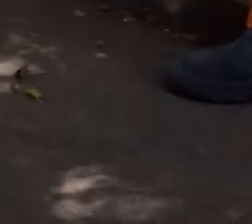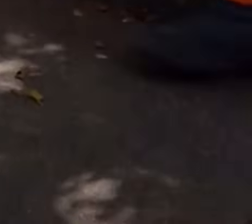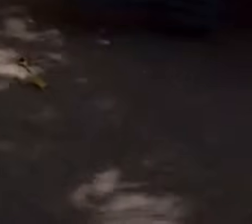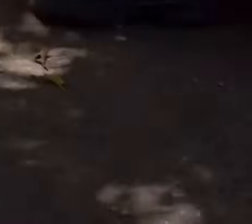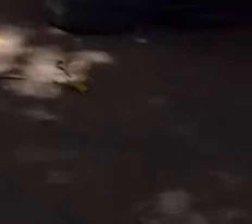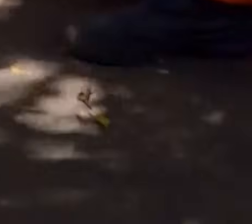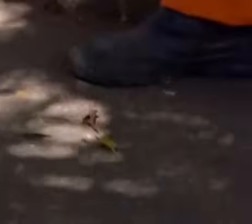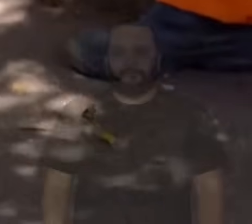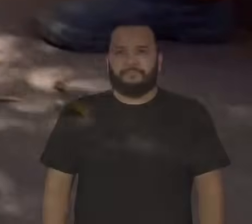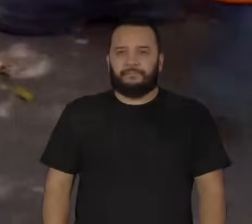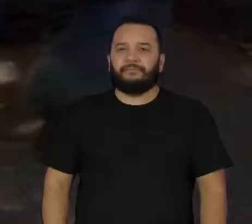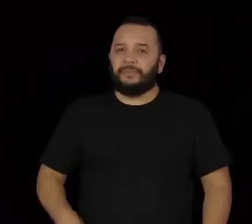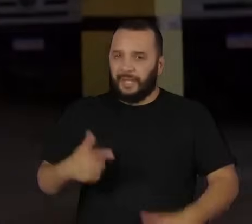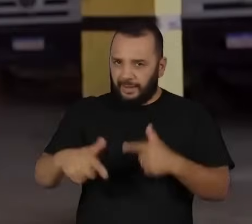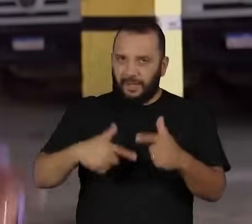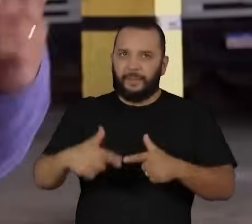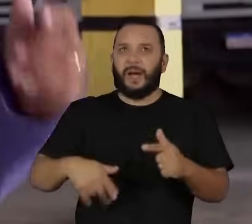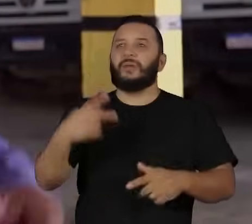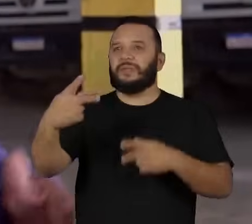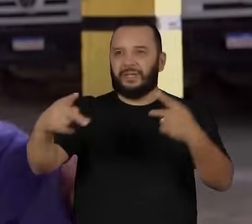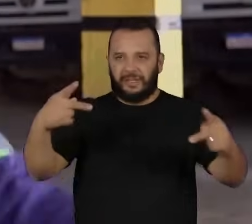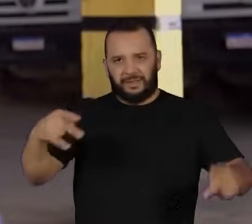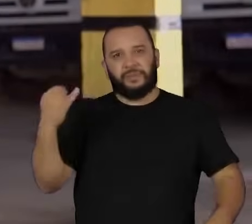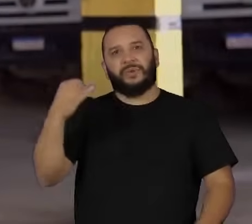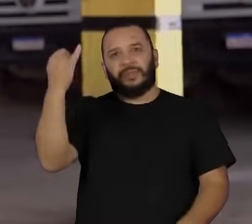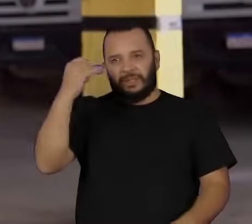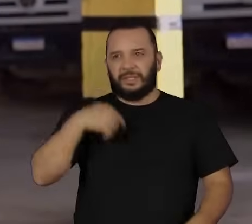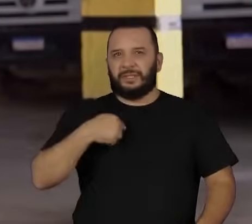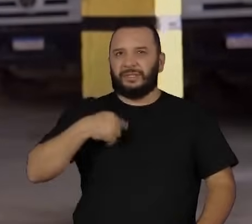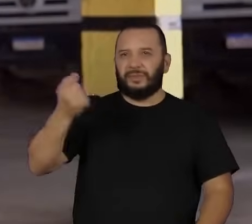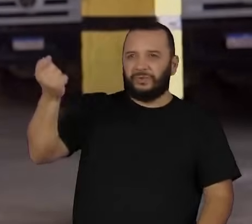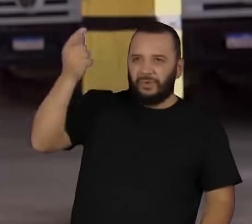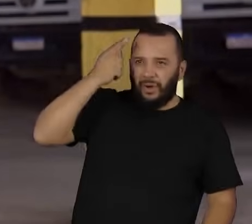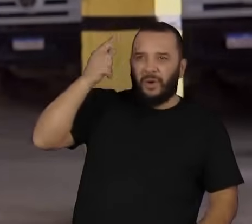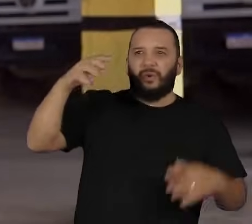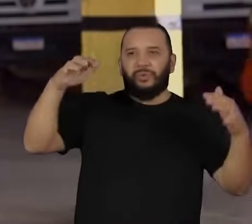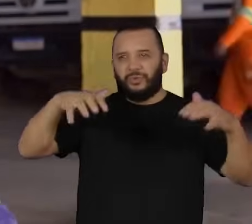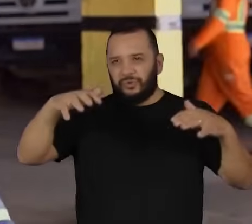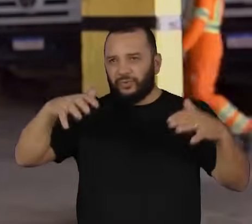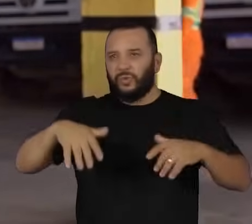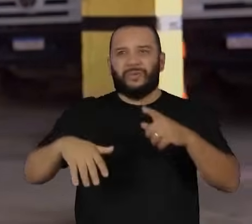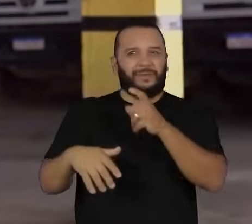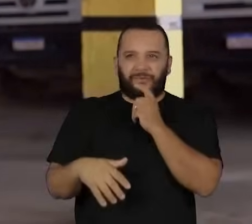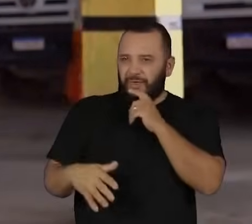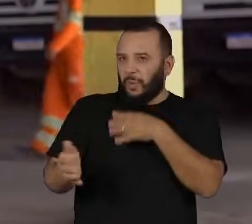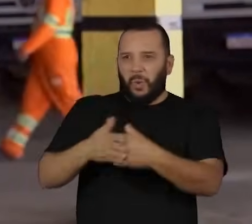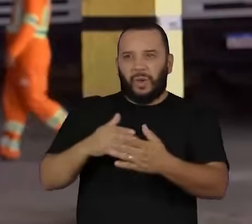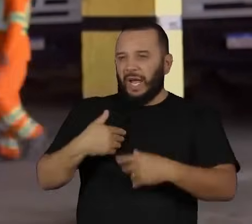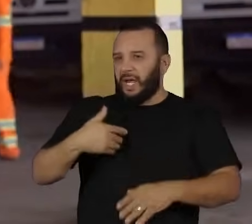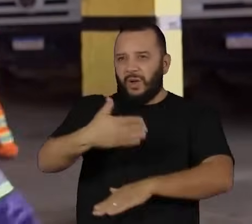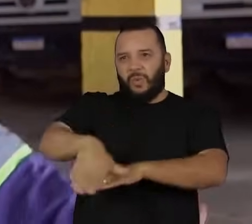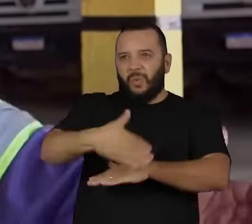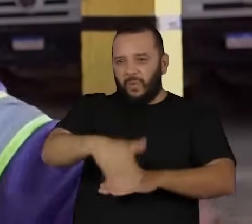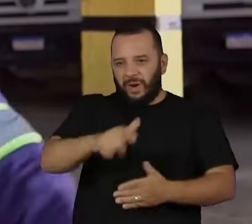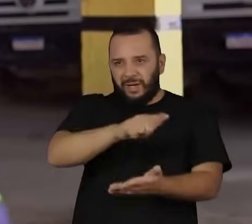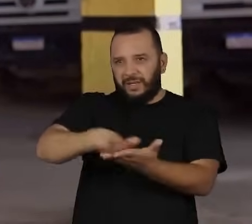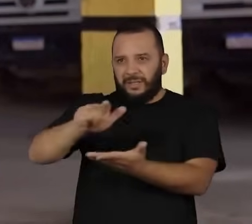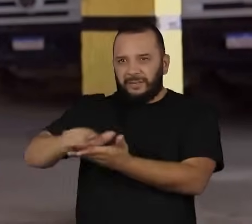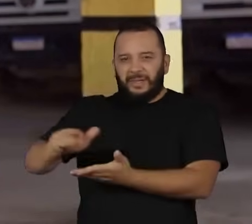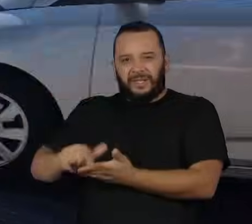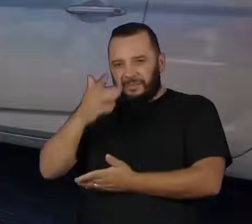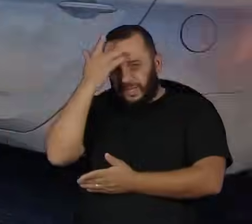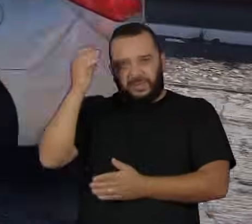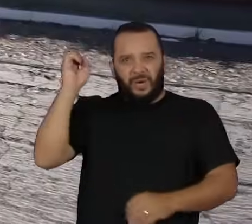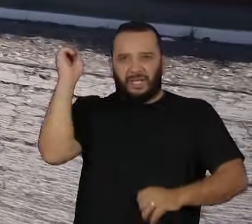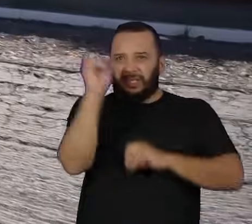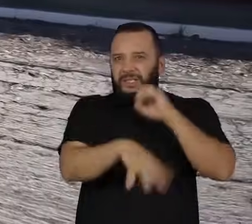O trabalho deles são importantes, viu? Sol, chuva, frio, eles estão na rua, estão coletando, estão limpando. O pessoal